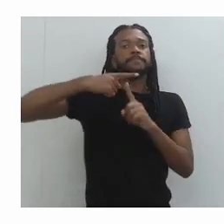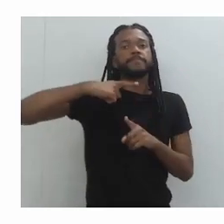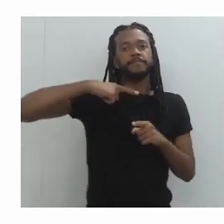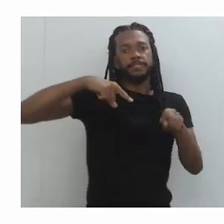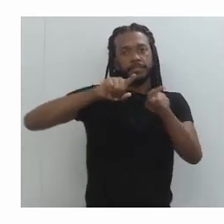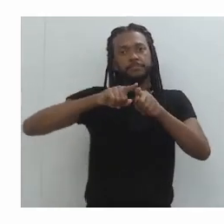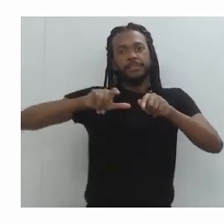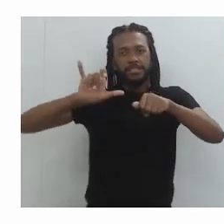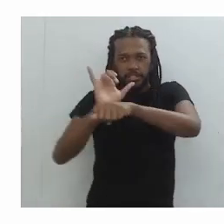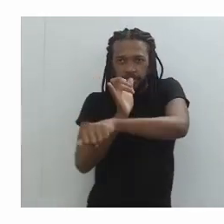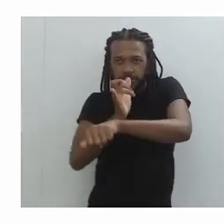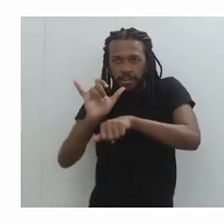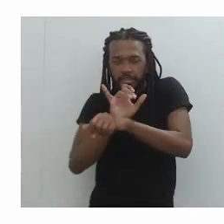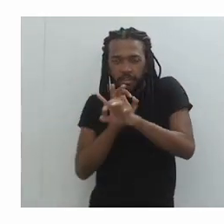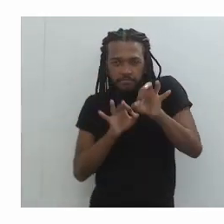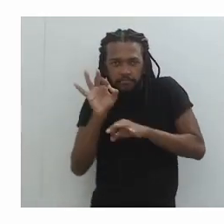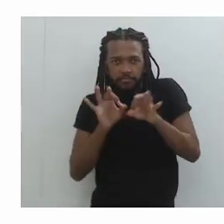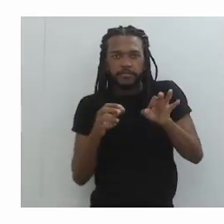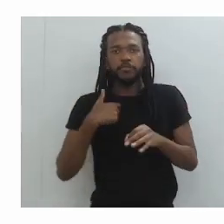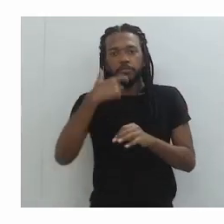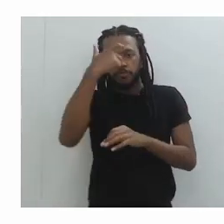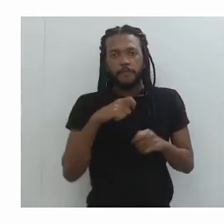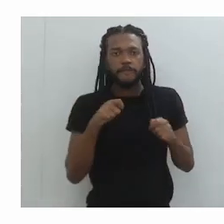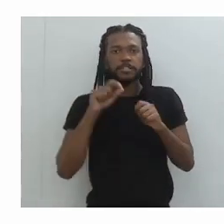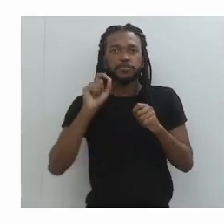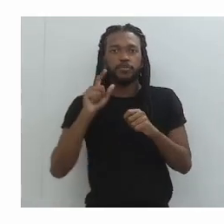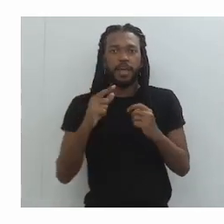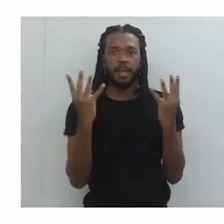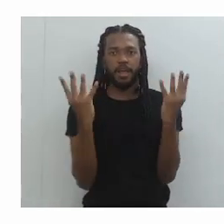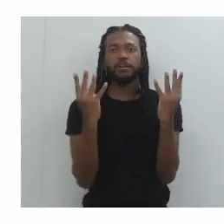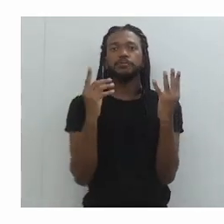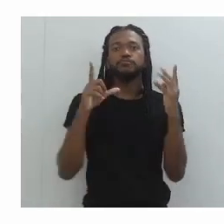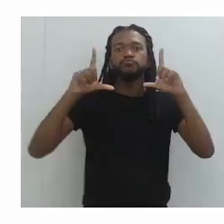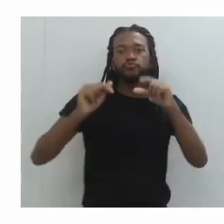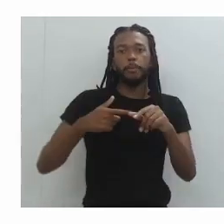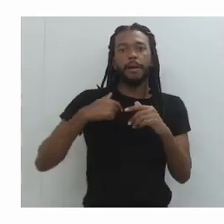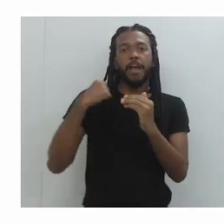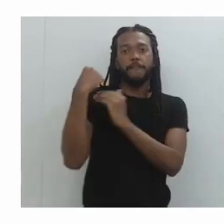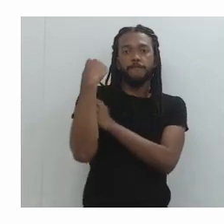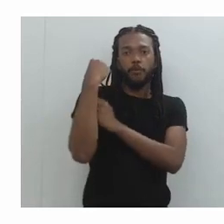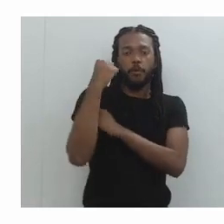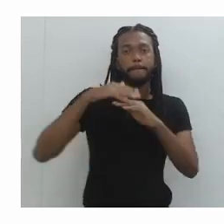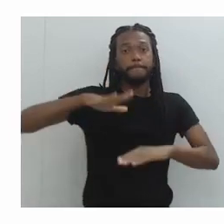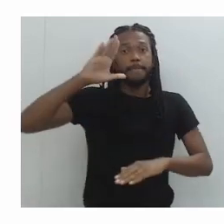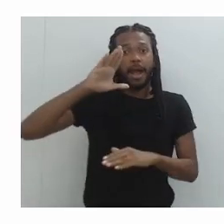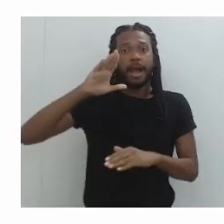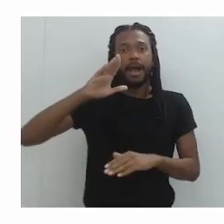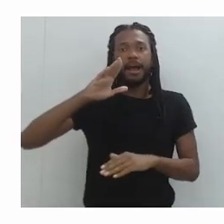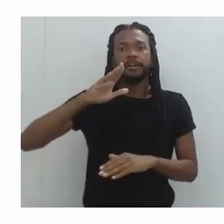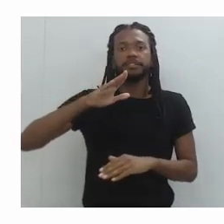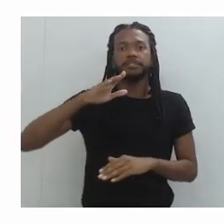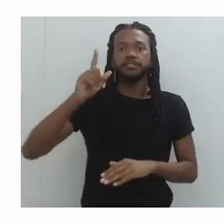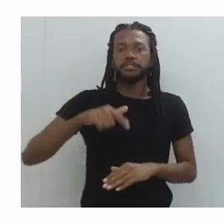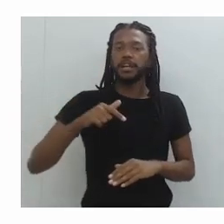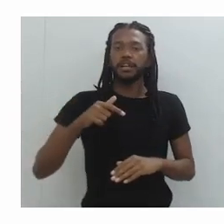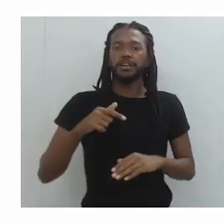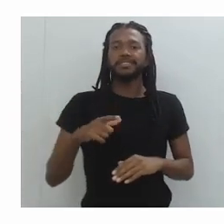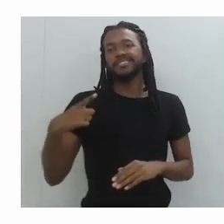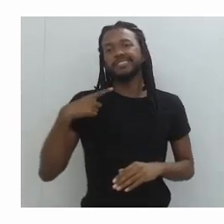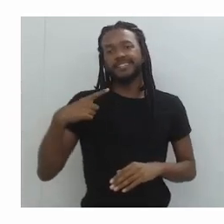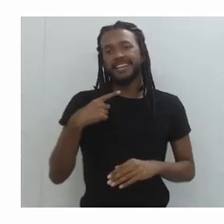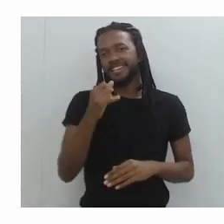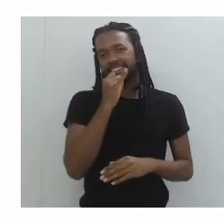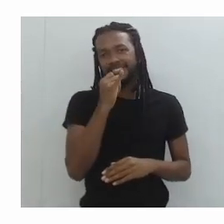trabalha a estratégia. Então, o que é que eu vou fazer? Eu vou colocar um menino que ele tem mais força, que ele, apesar de não